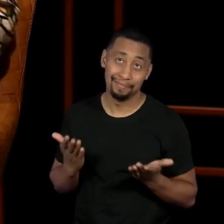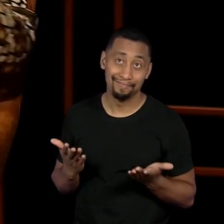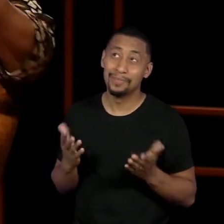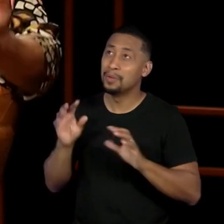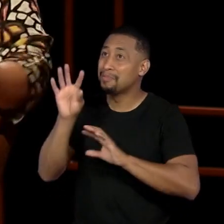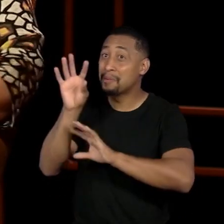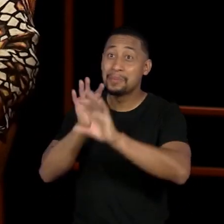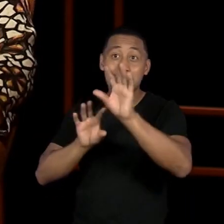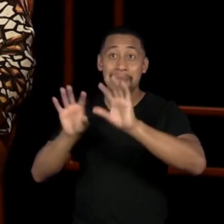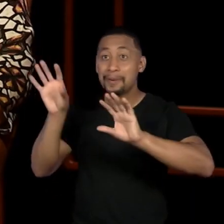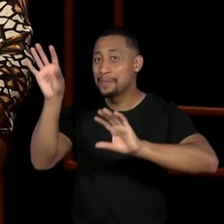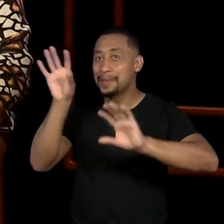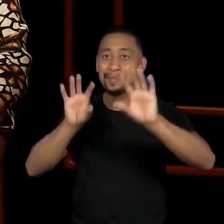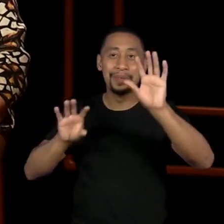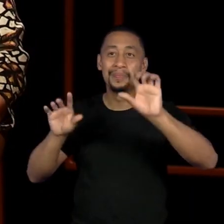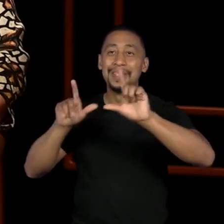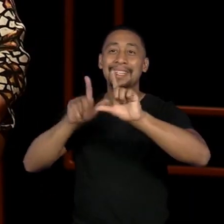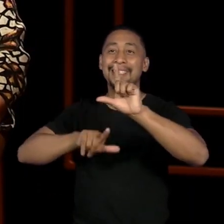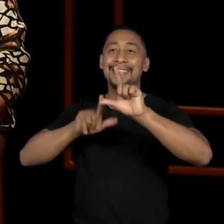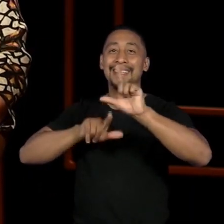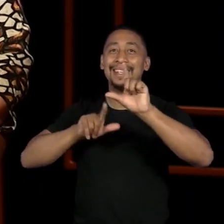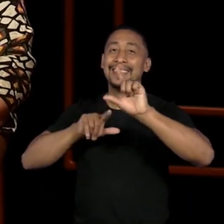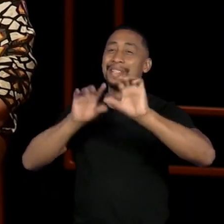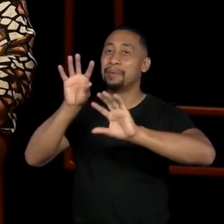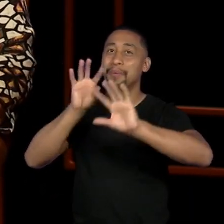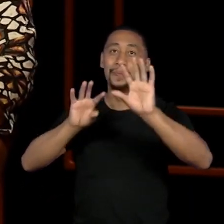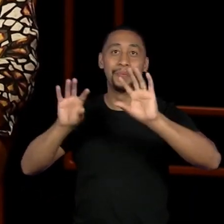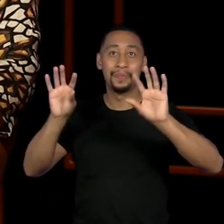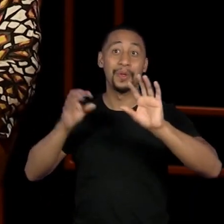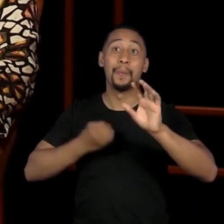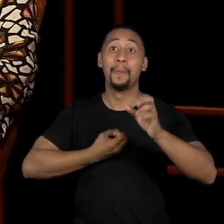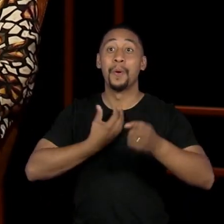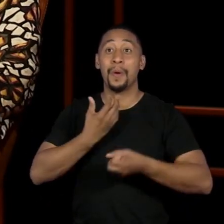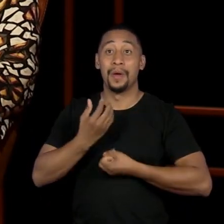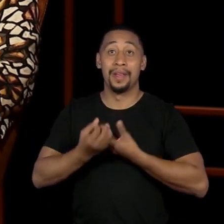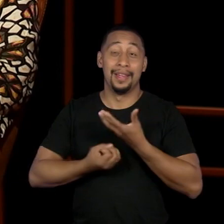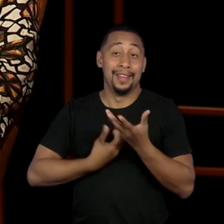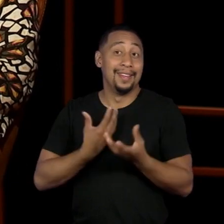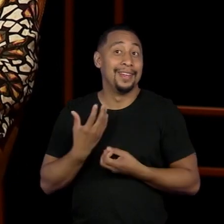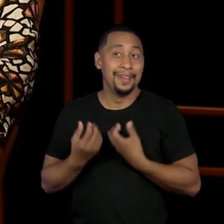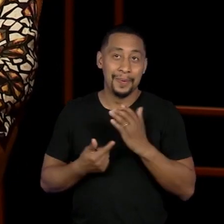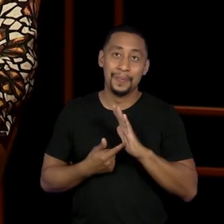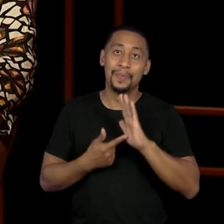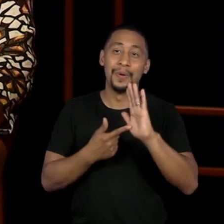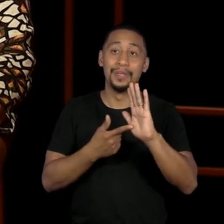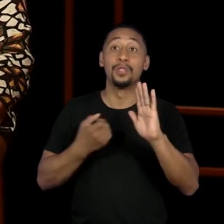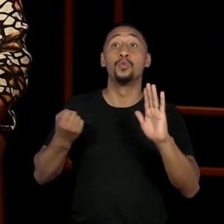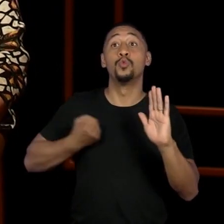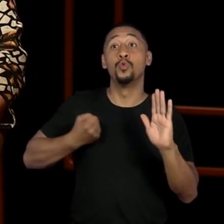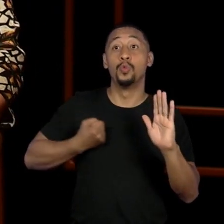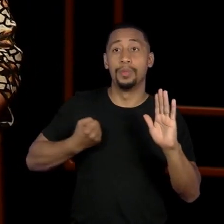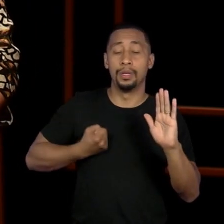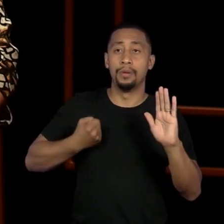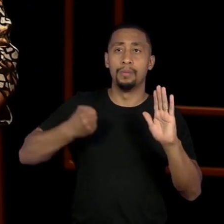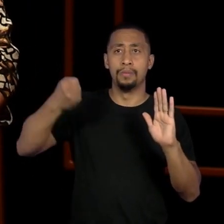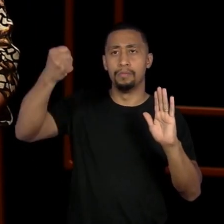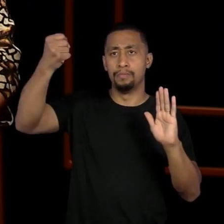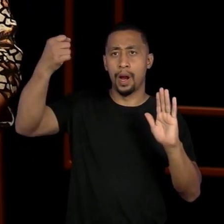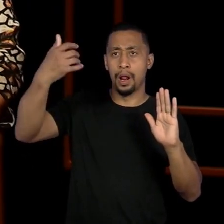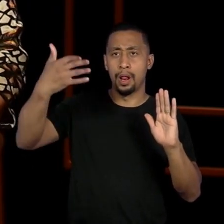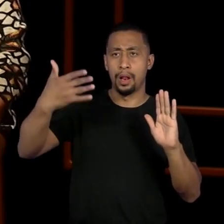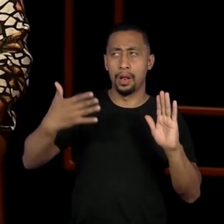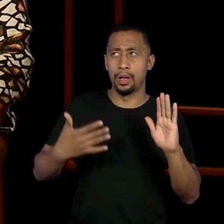jogo de letras. E este poema que a gente estava a ouvir agora são números, o